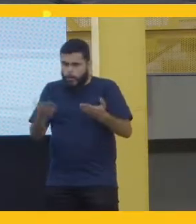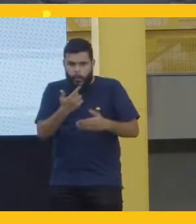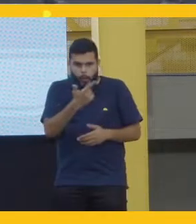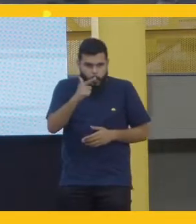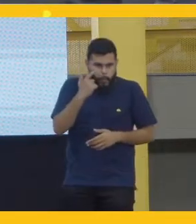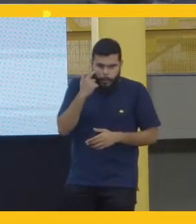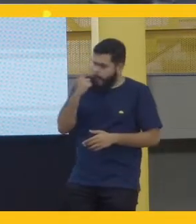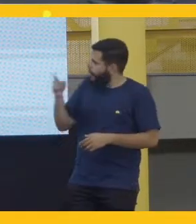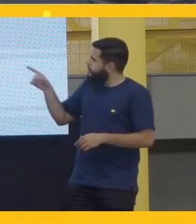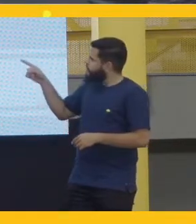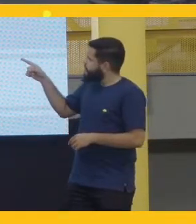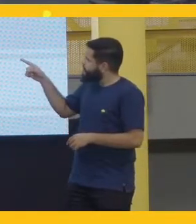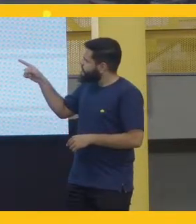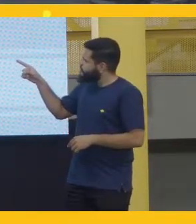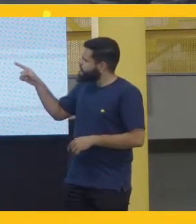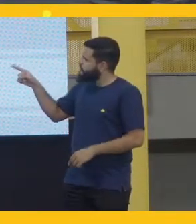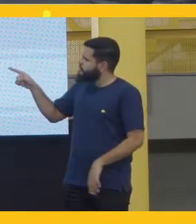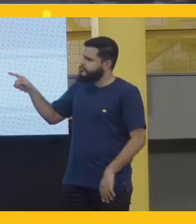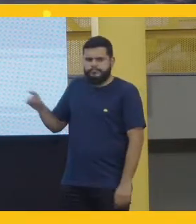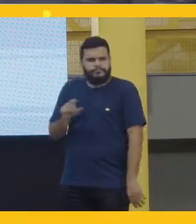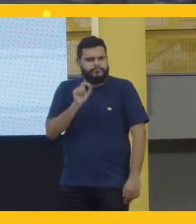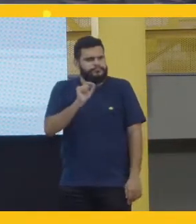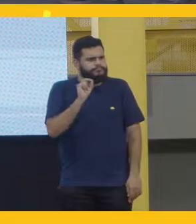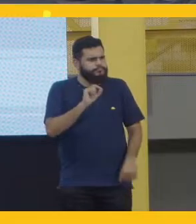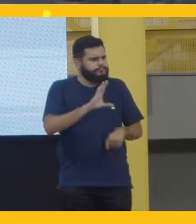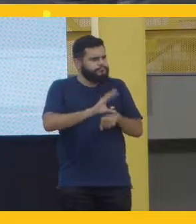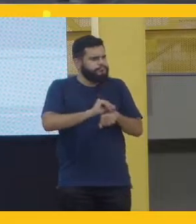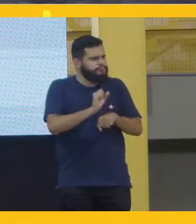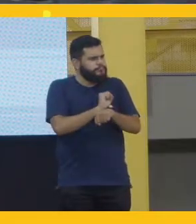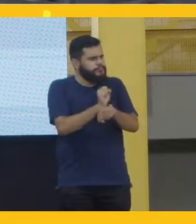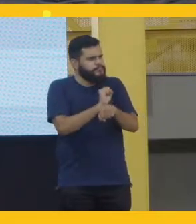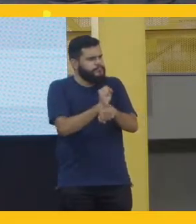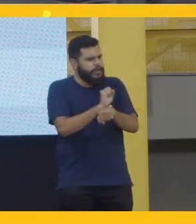mais. E o que está acontecendo aqui nesse carro?